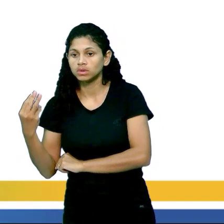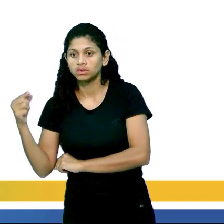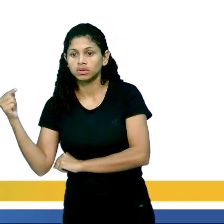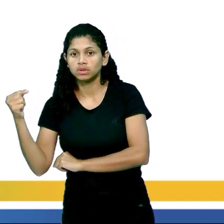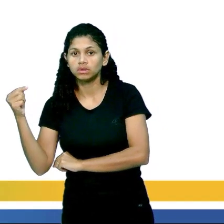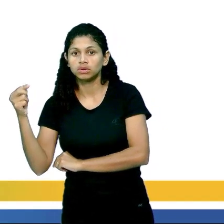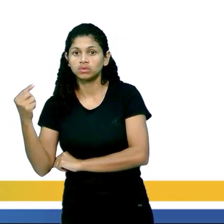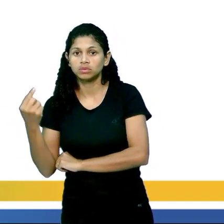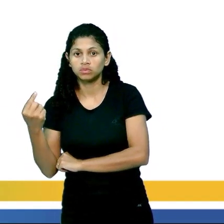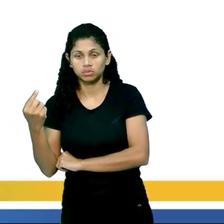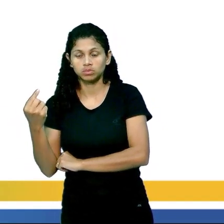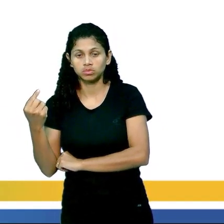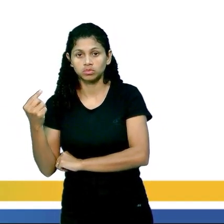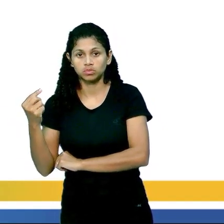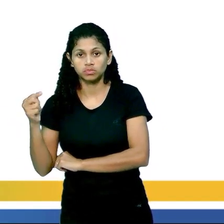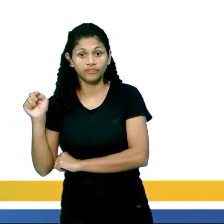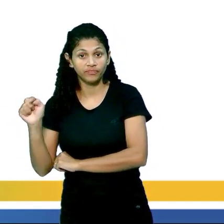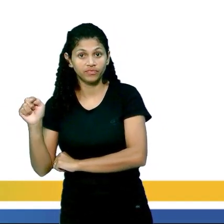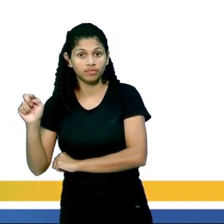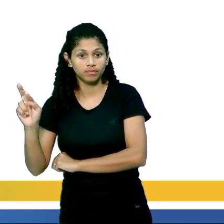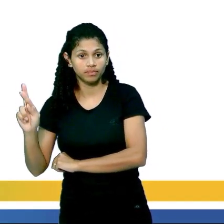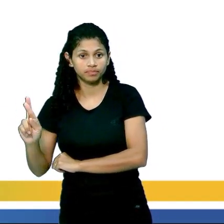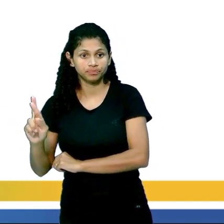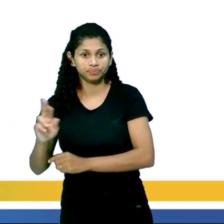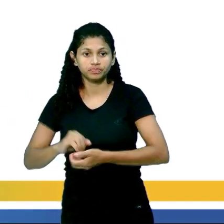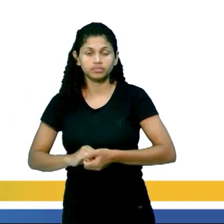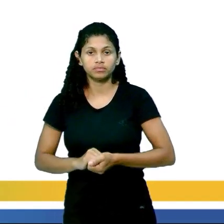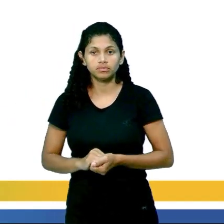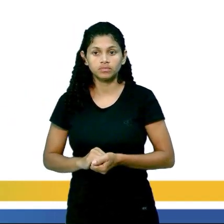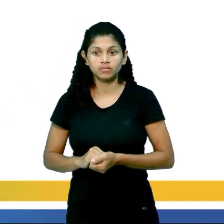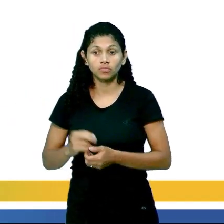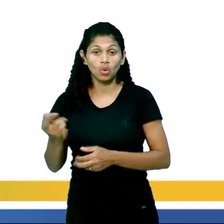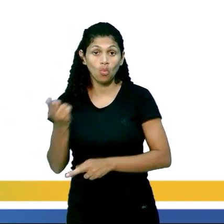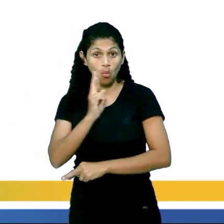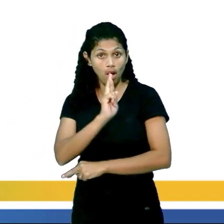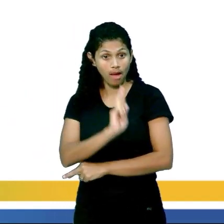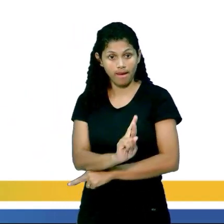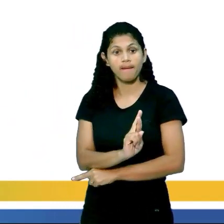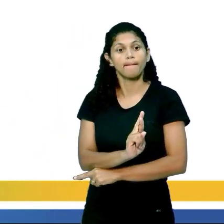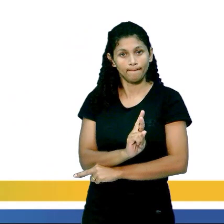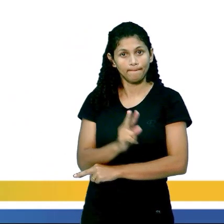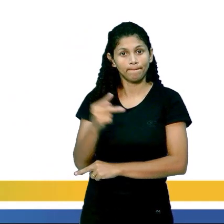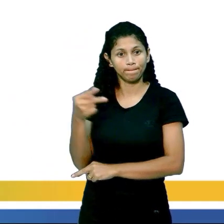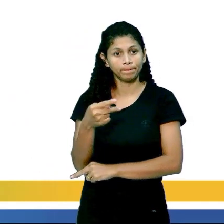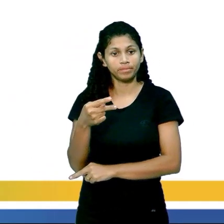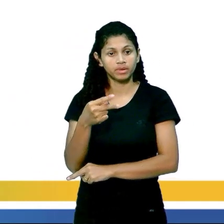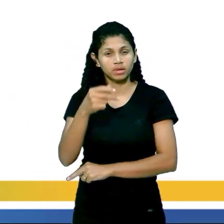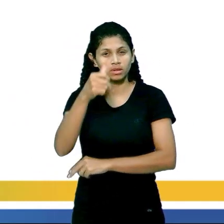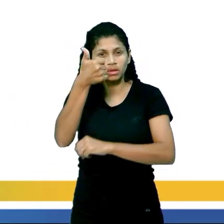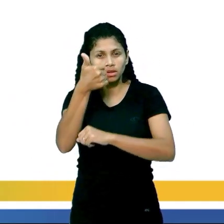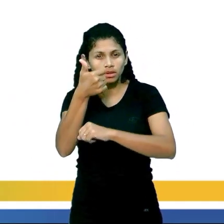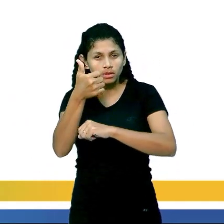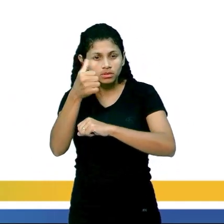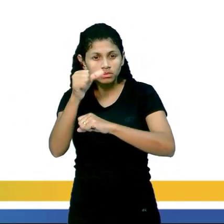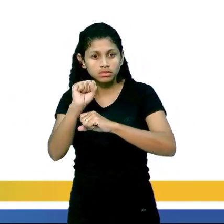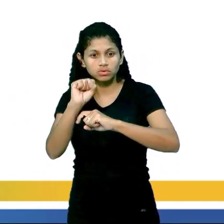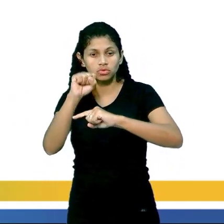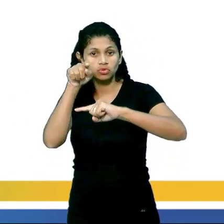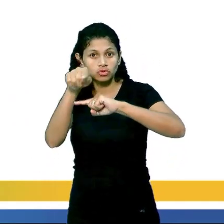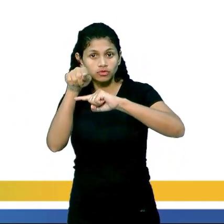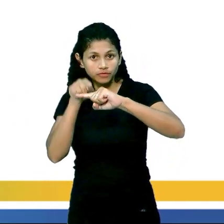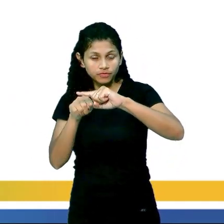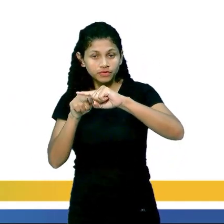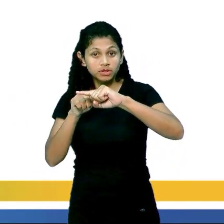aí. Esse 13 menos 1 é igual a 12. Pego esse 12, está multiplicando por R,